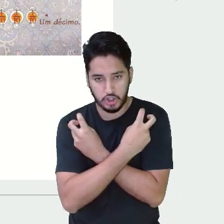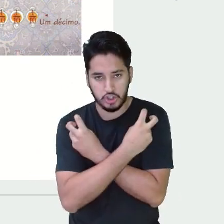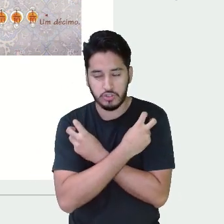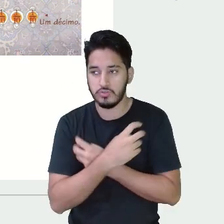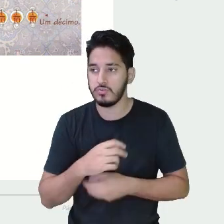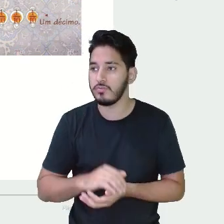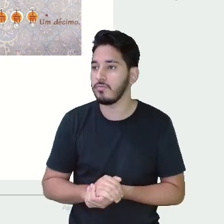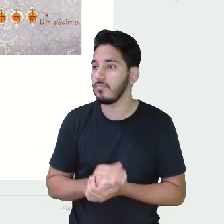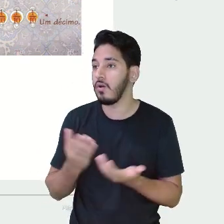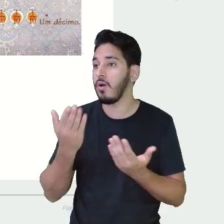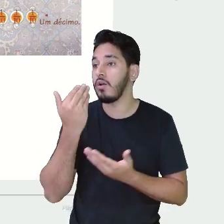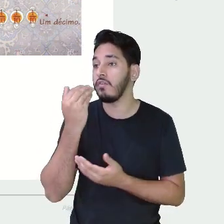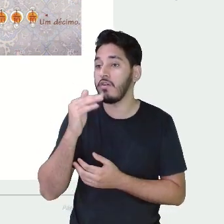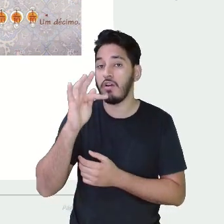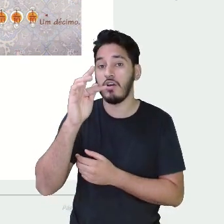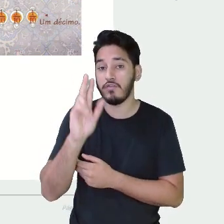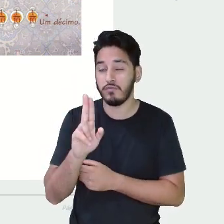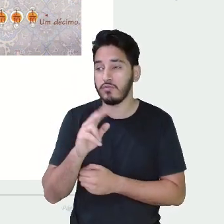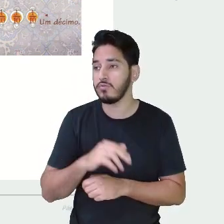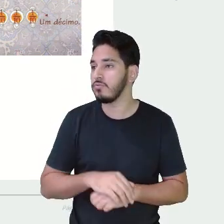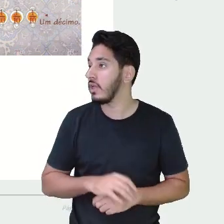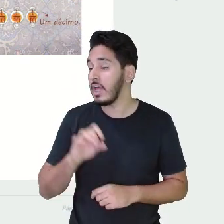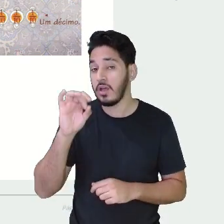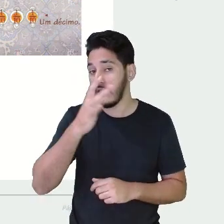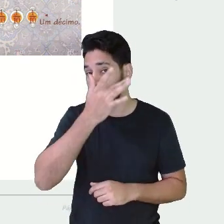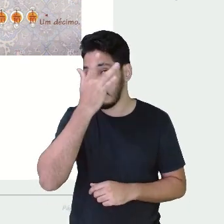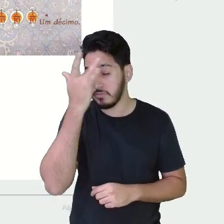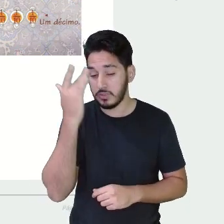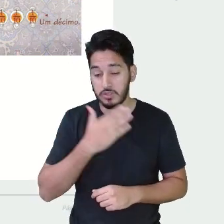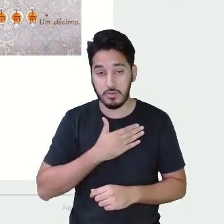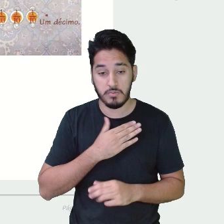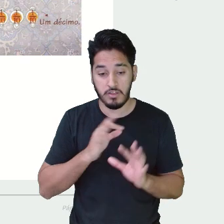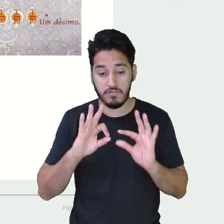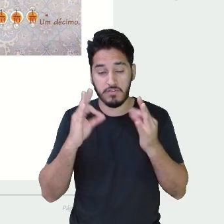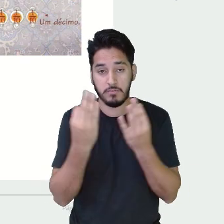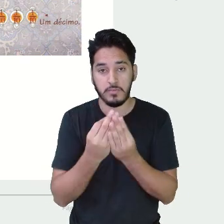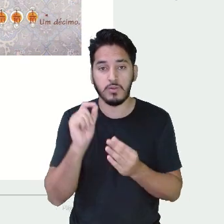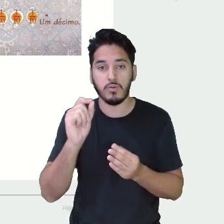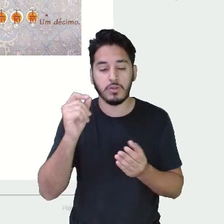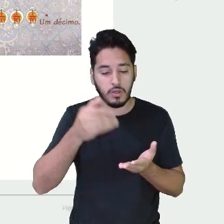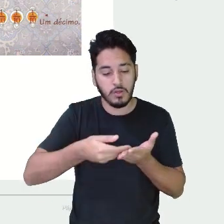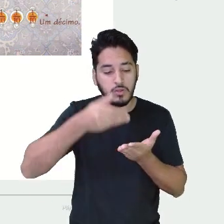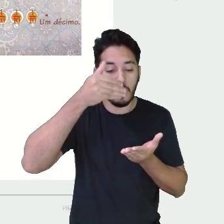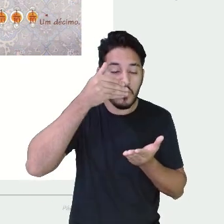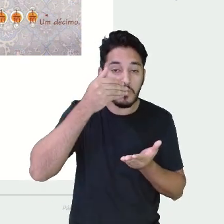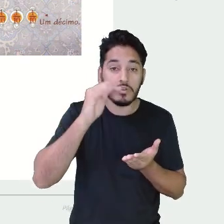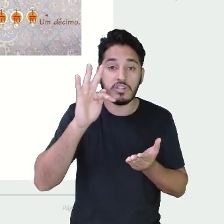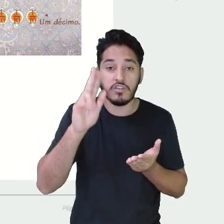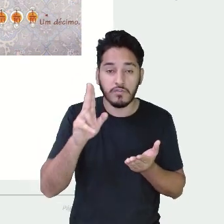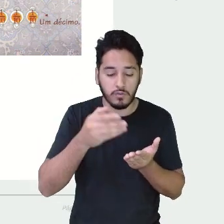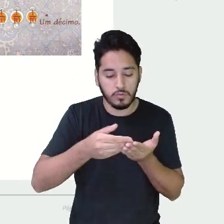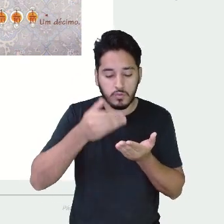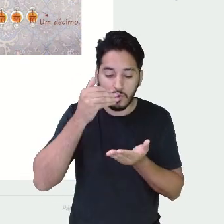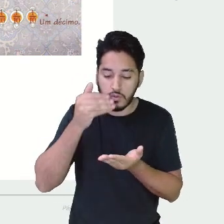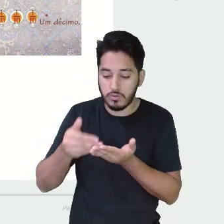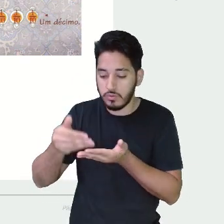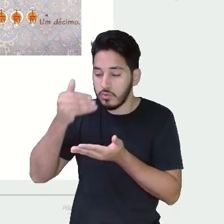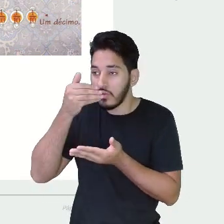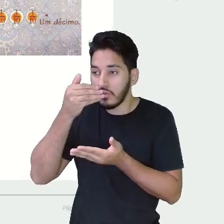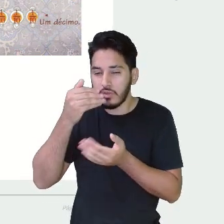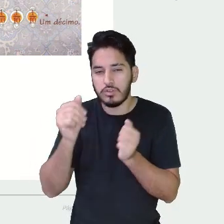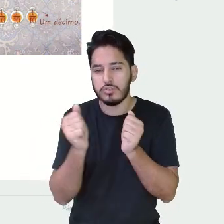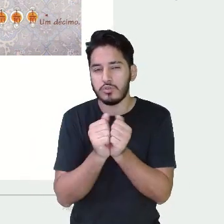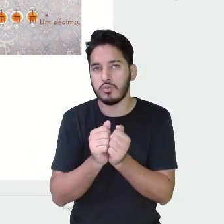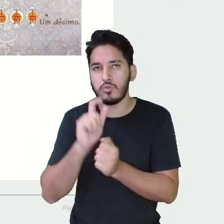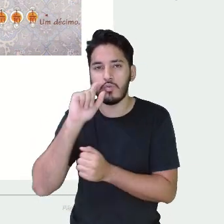full. Cada uma das 10 pessoas da minha família toma um prato de full. Tomar essa sopa com